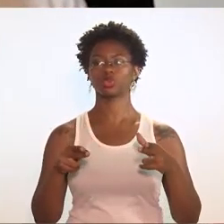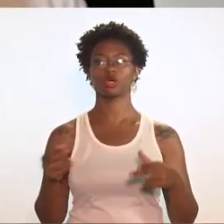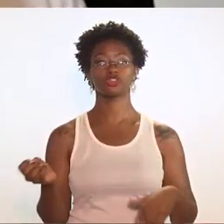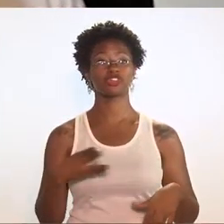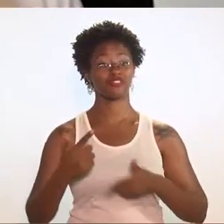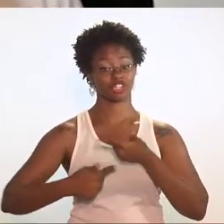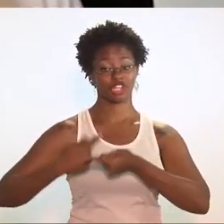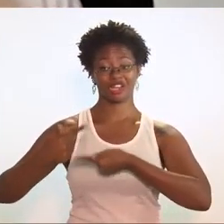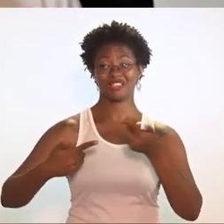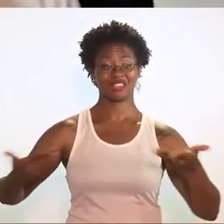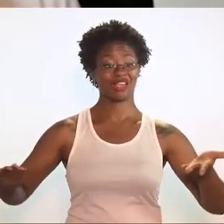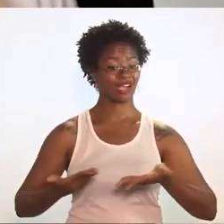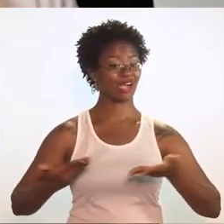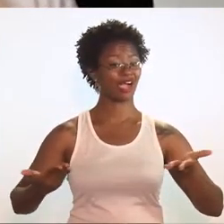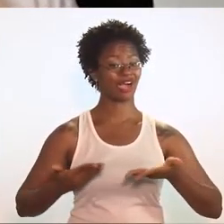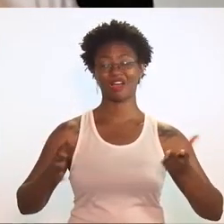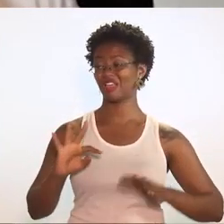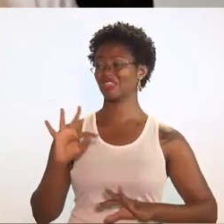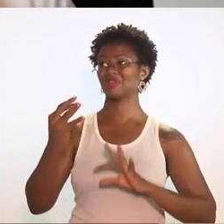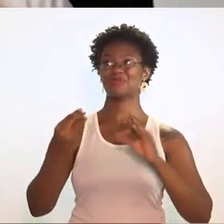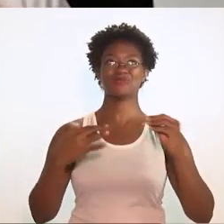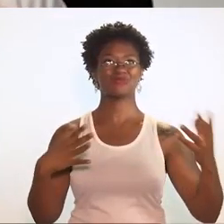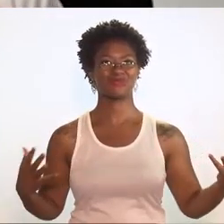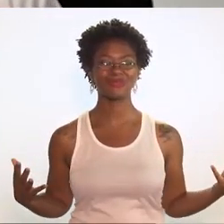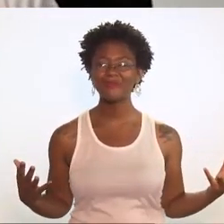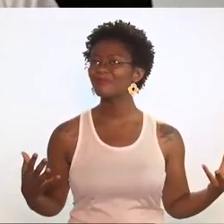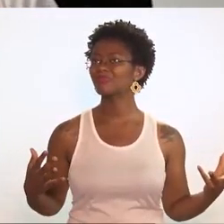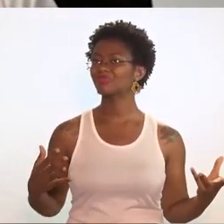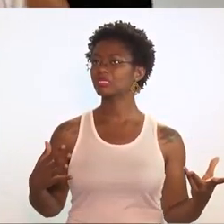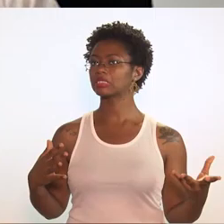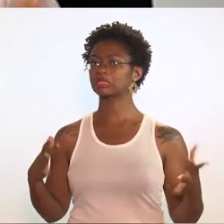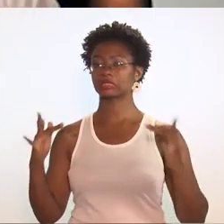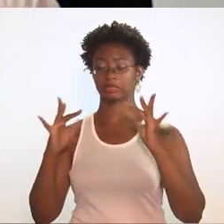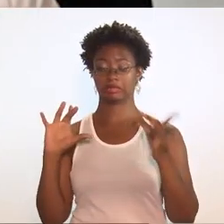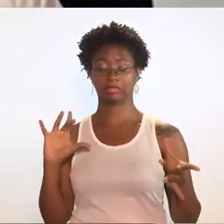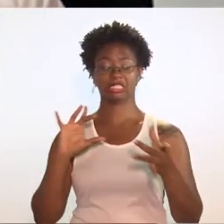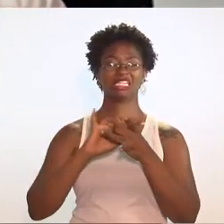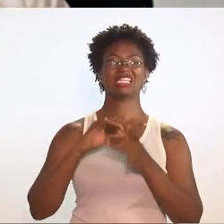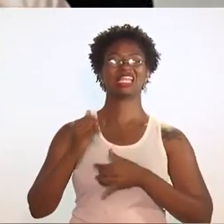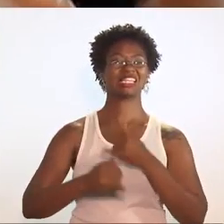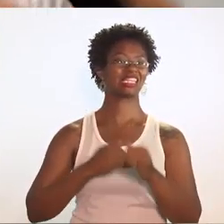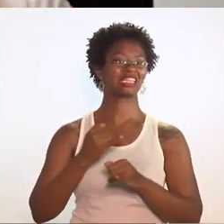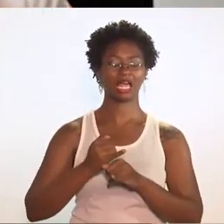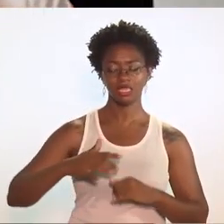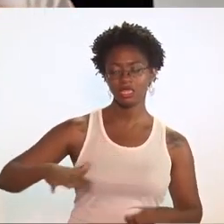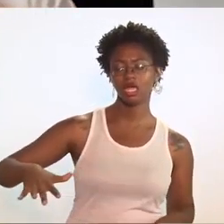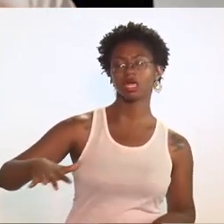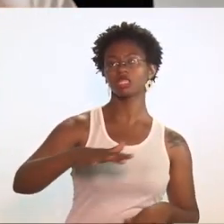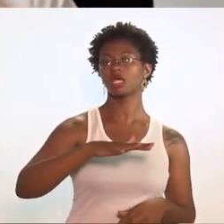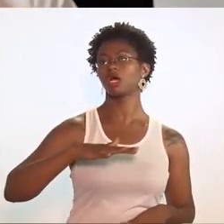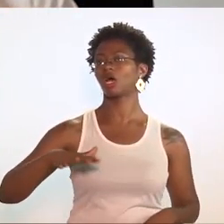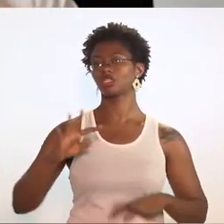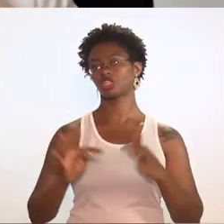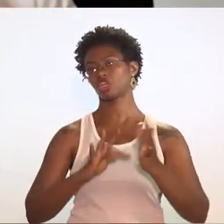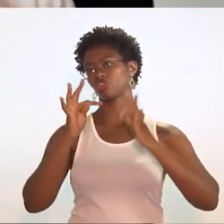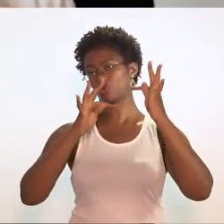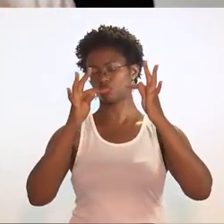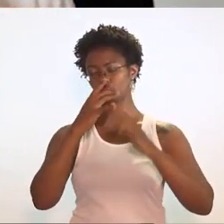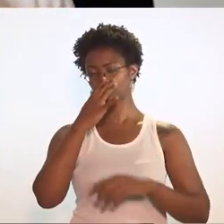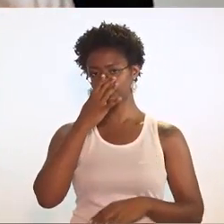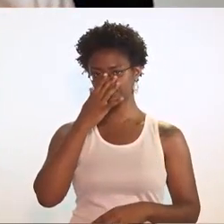tem que aprender a usar essas ferramentas, que não é fácil para nós, que somos um público que nem sempre estamos aí,